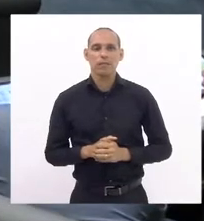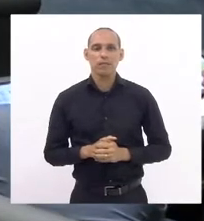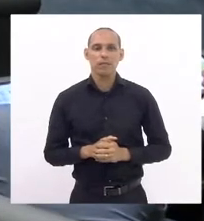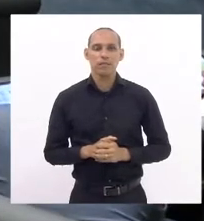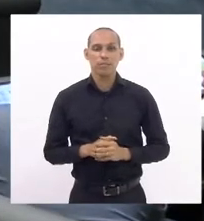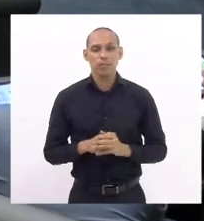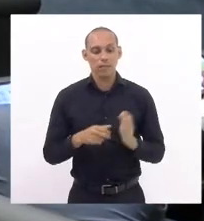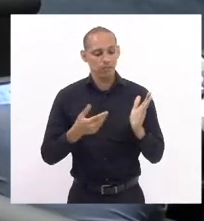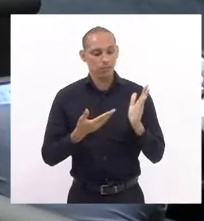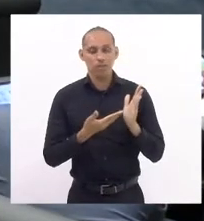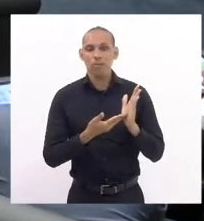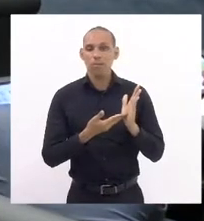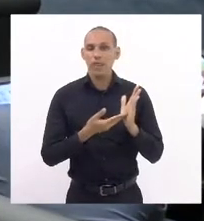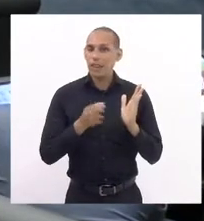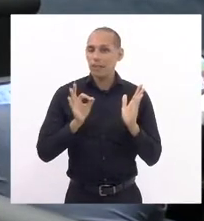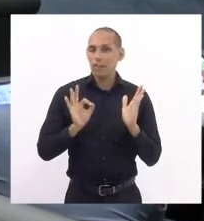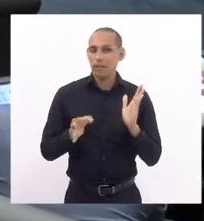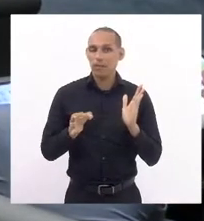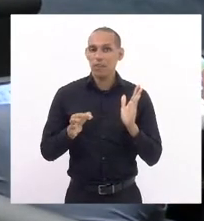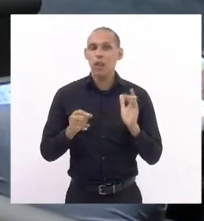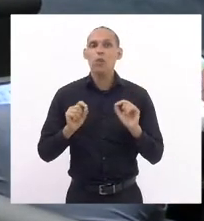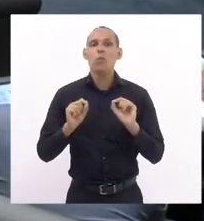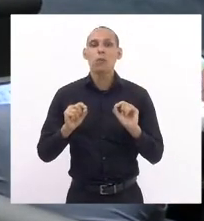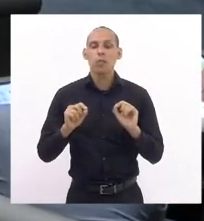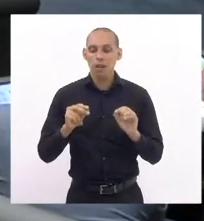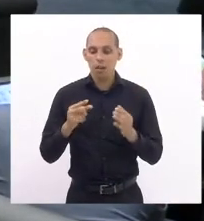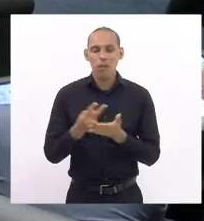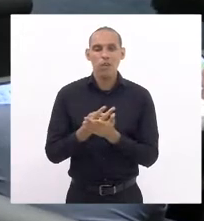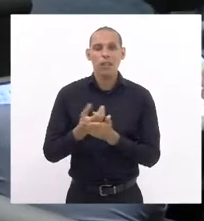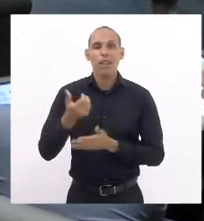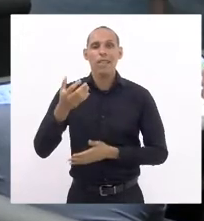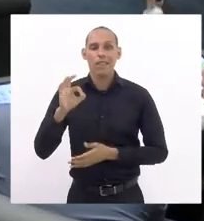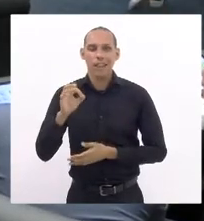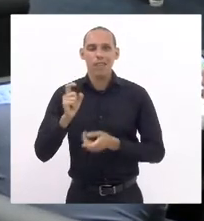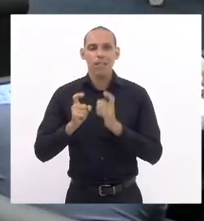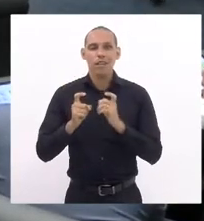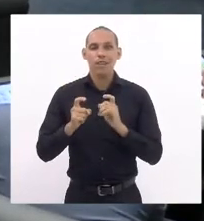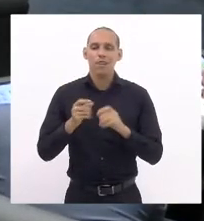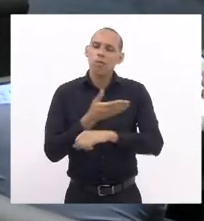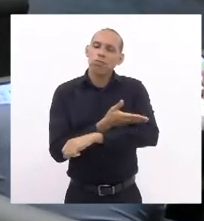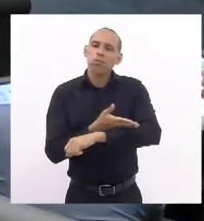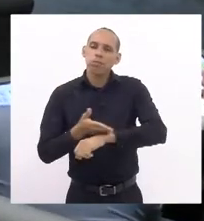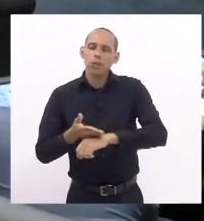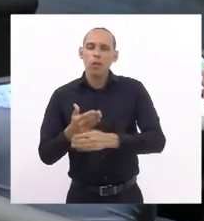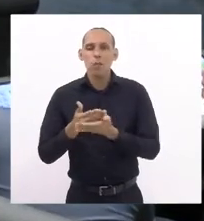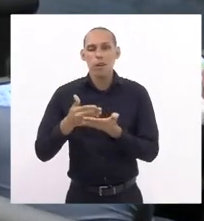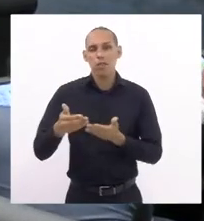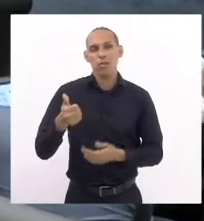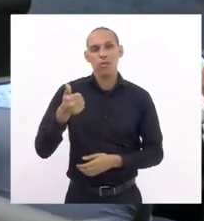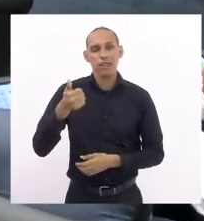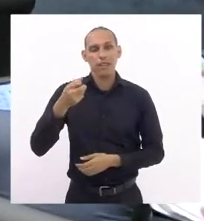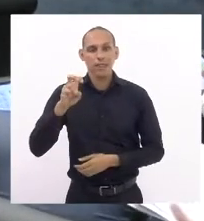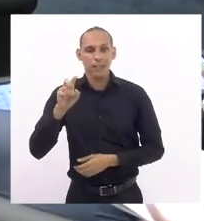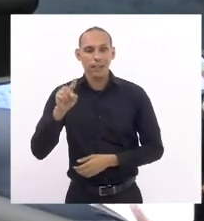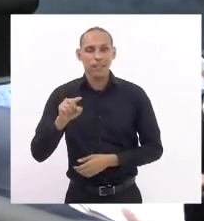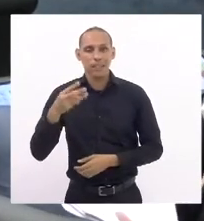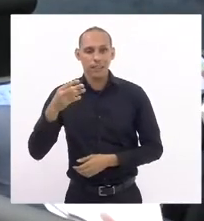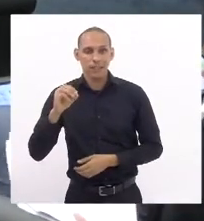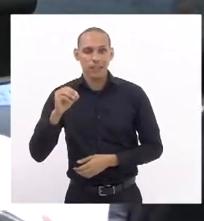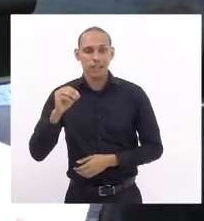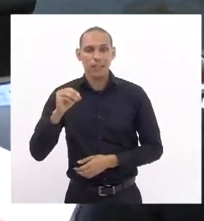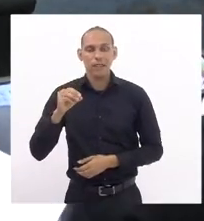A ata reflete com exatidão o ocorrido na 10ª sessão ordinária, que, iniciada às 15 horas e 30